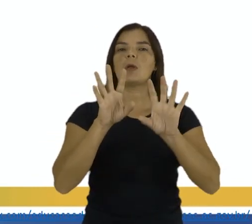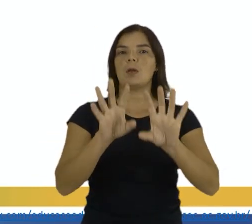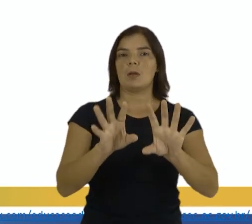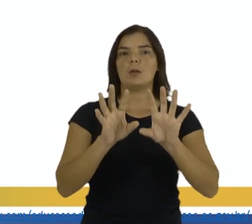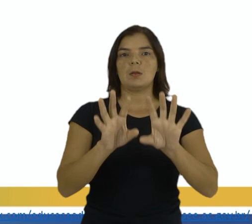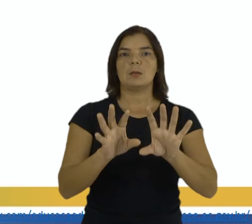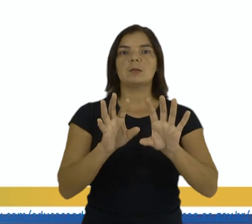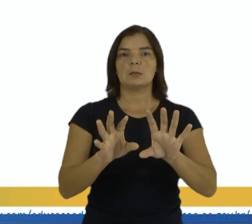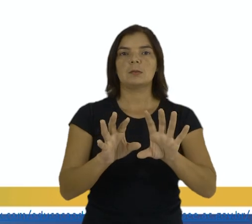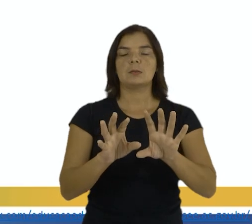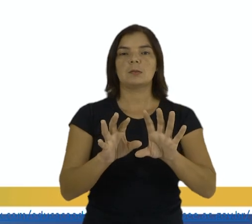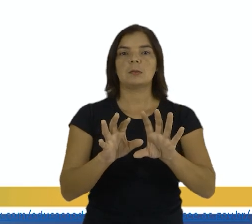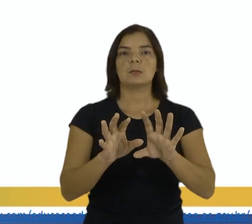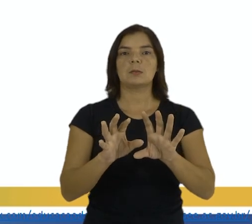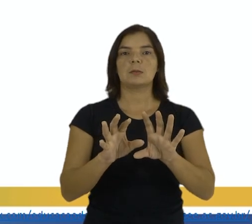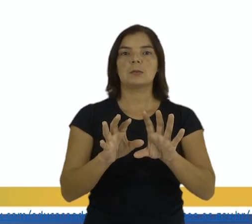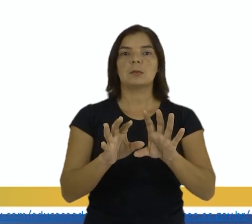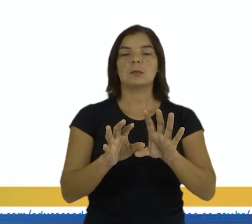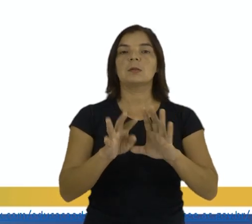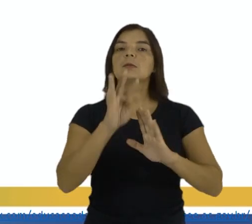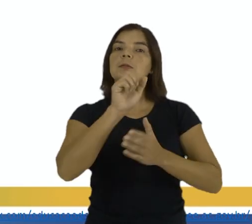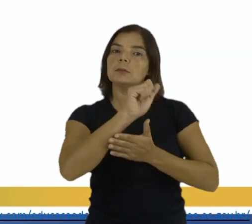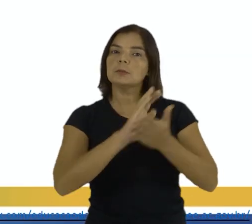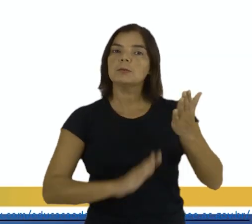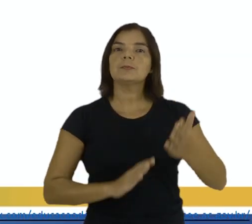forma nessa questão.